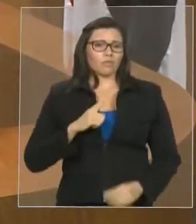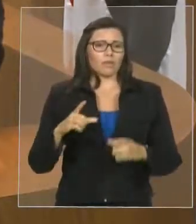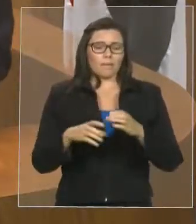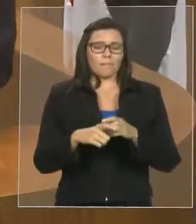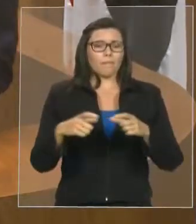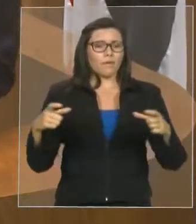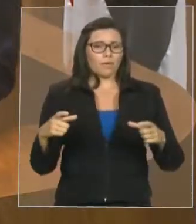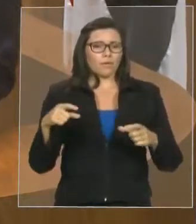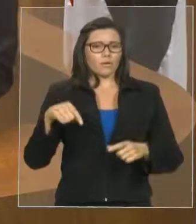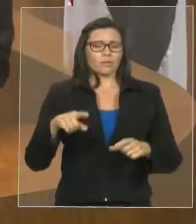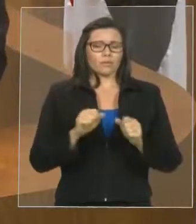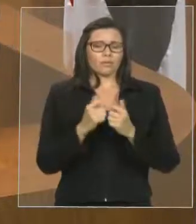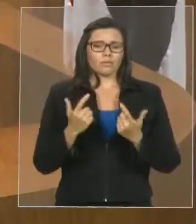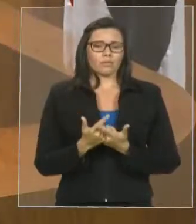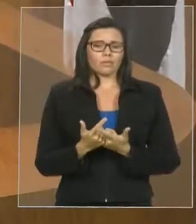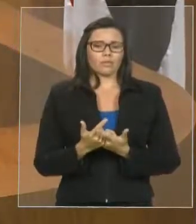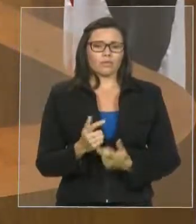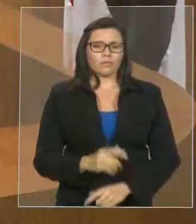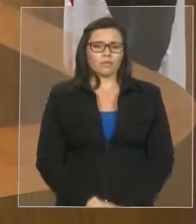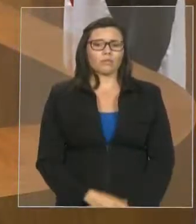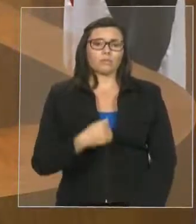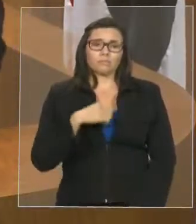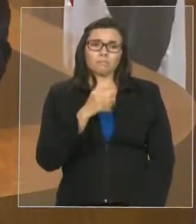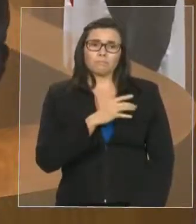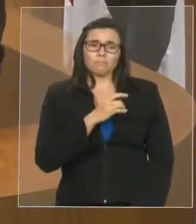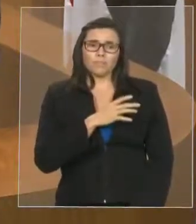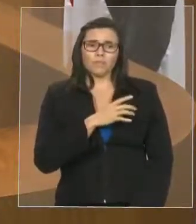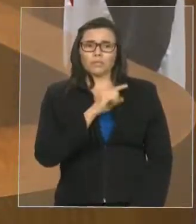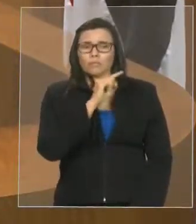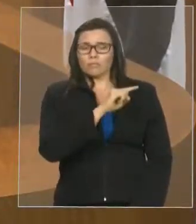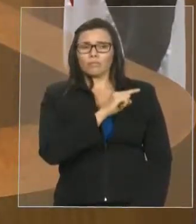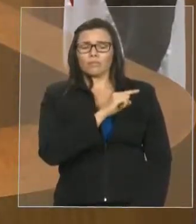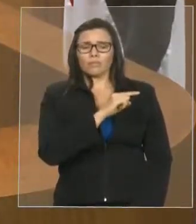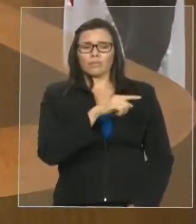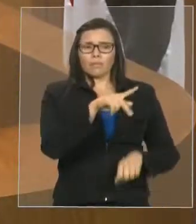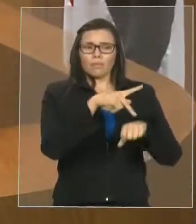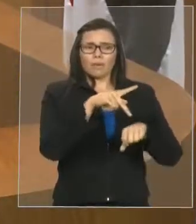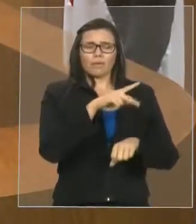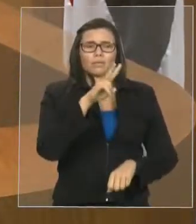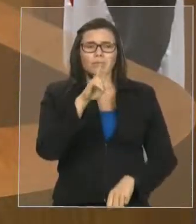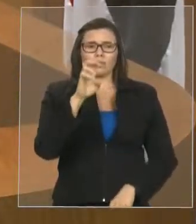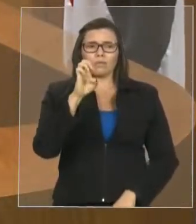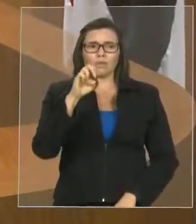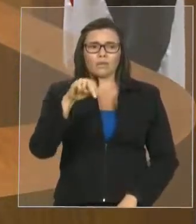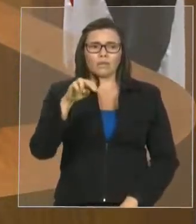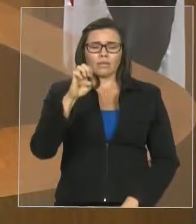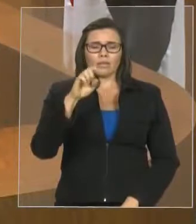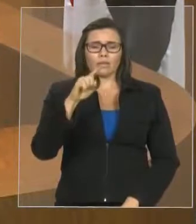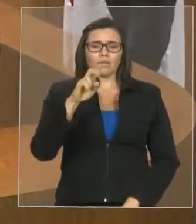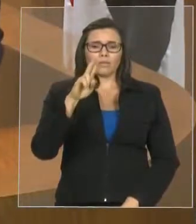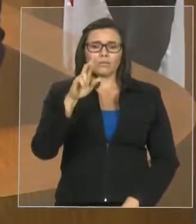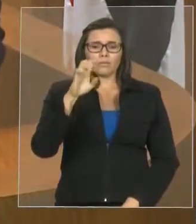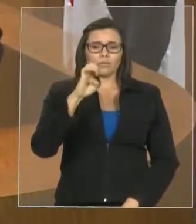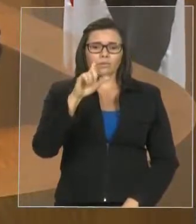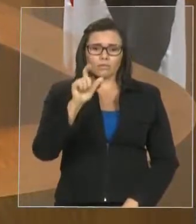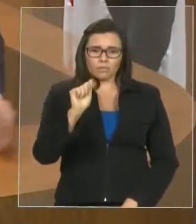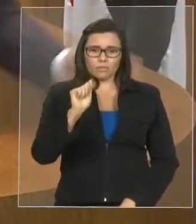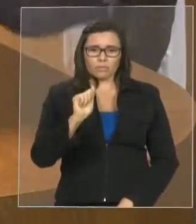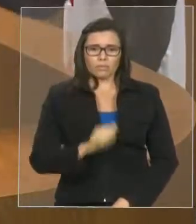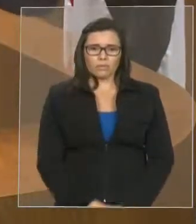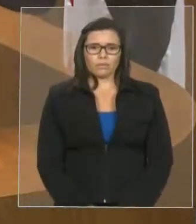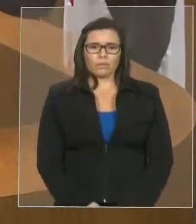medo de acontecer o que aconteceu na Venezuela, onde convocaram uma nova constituinte para poder retirar aqueles do parlamento que eram contra o